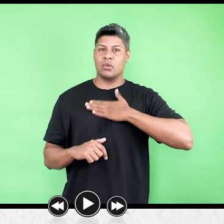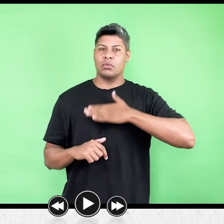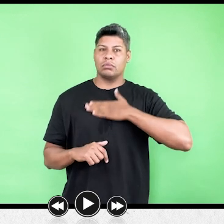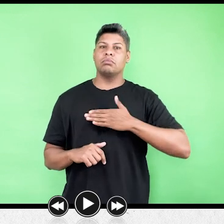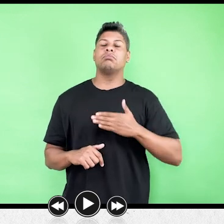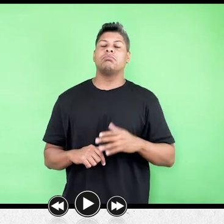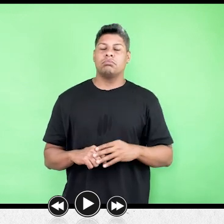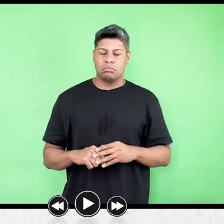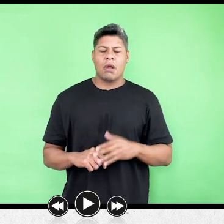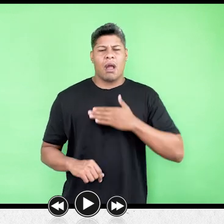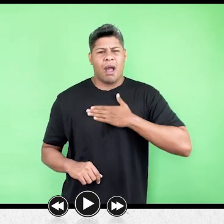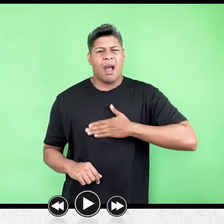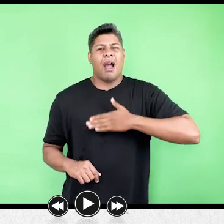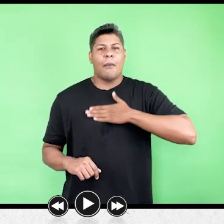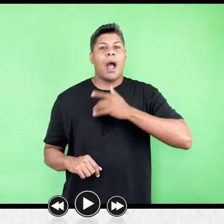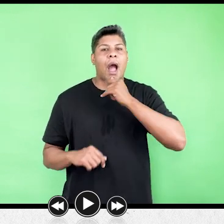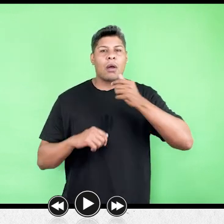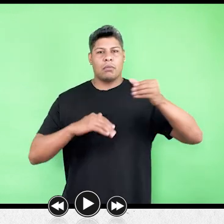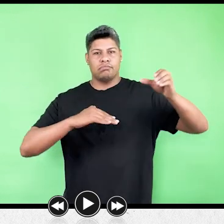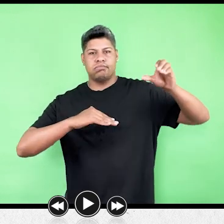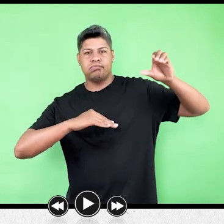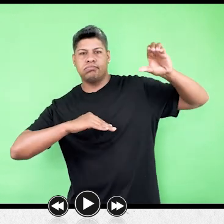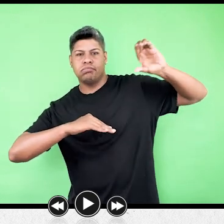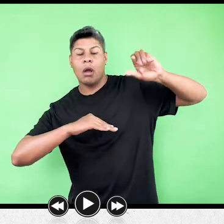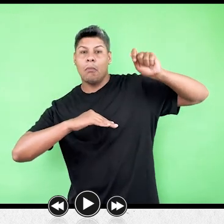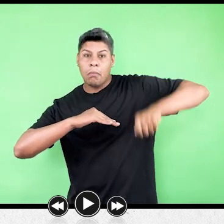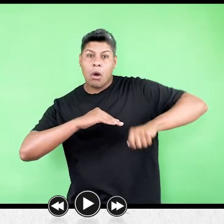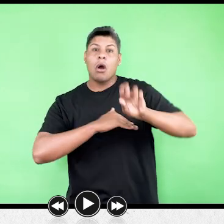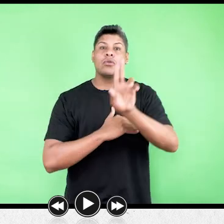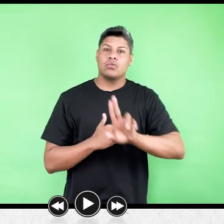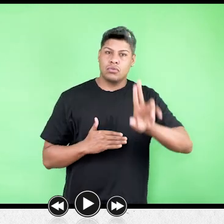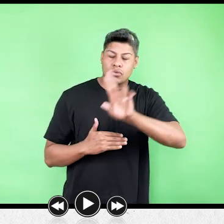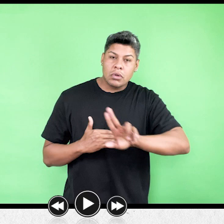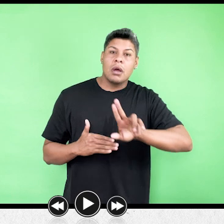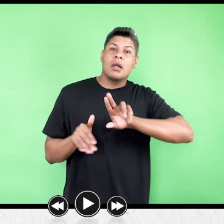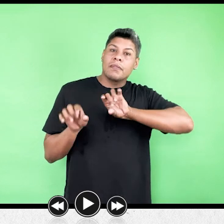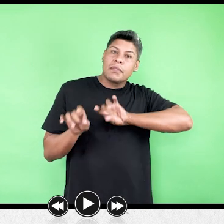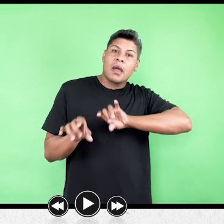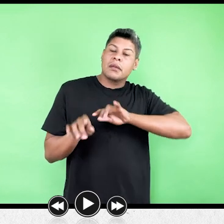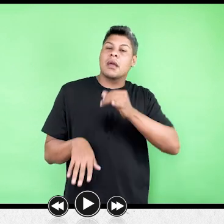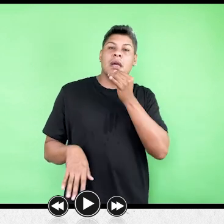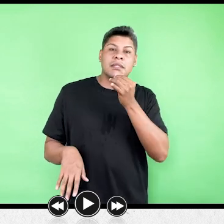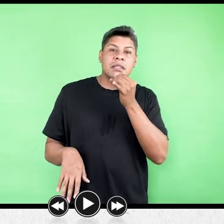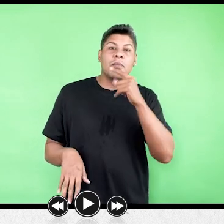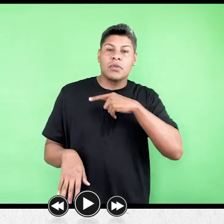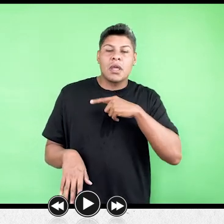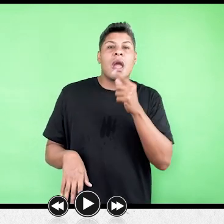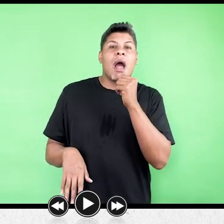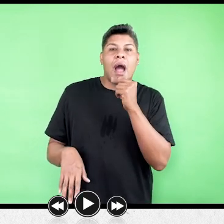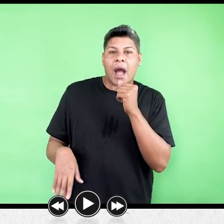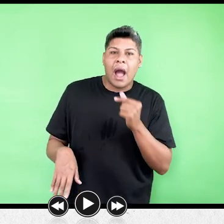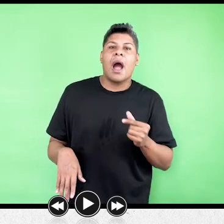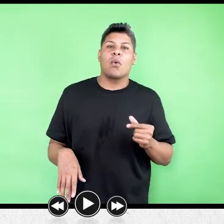devagar, e aí a gente só pode utilizar esse tipo de técnica quando eu tiver uma água com